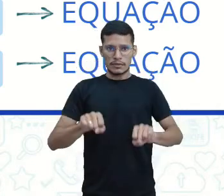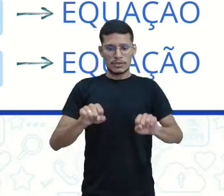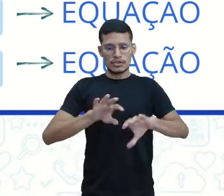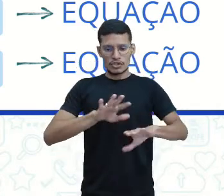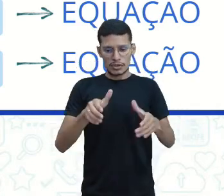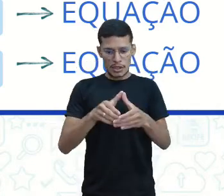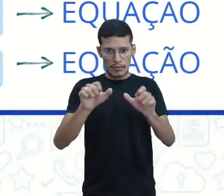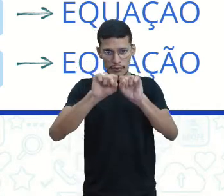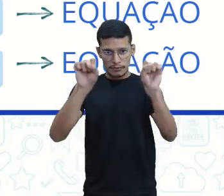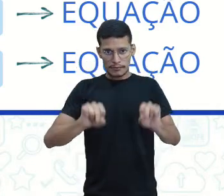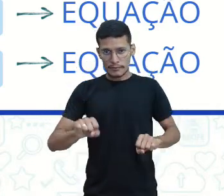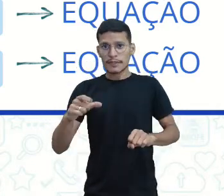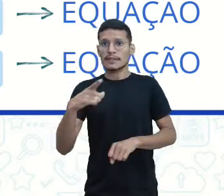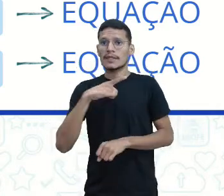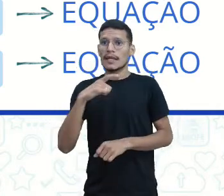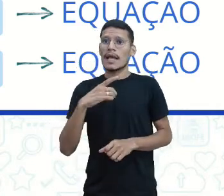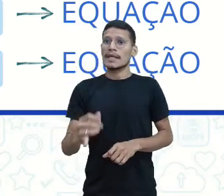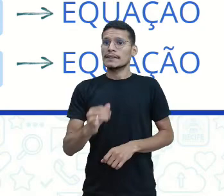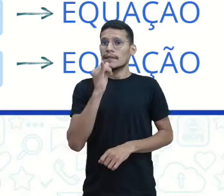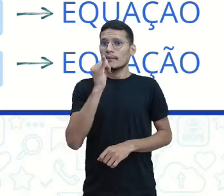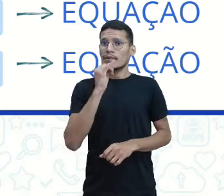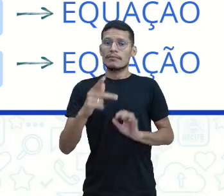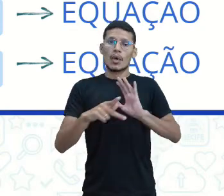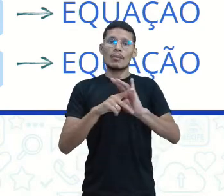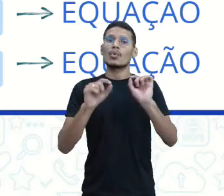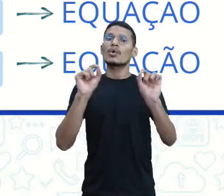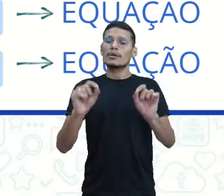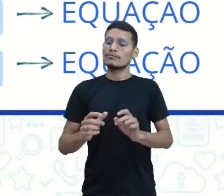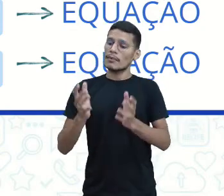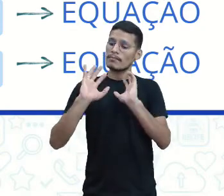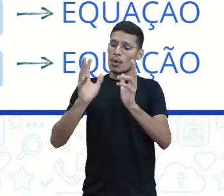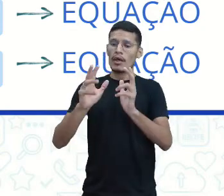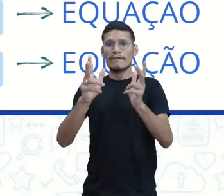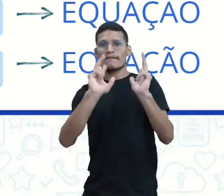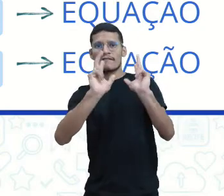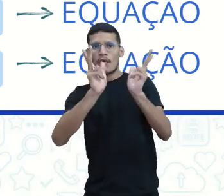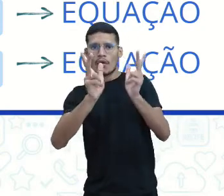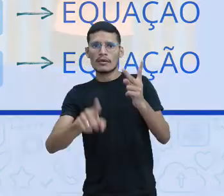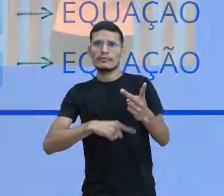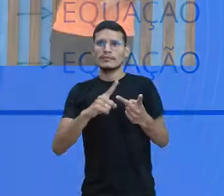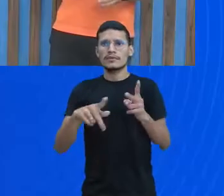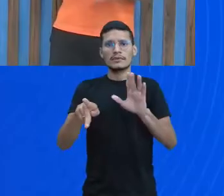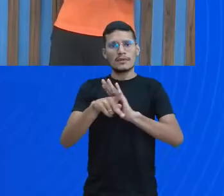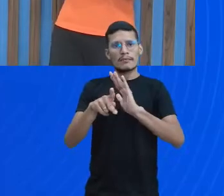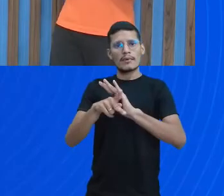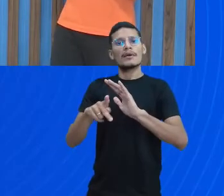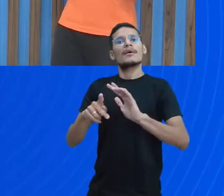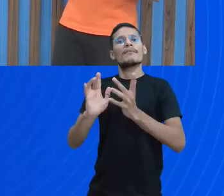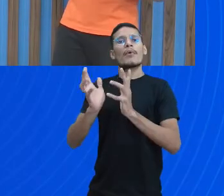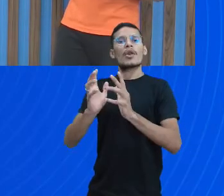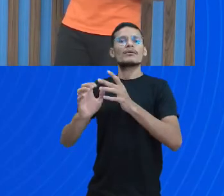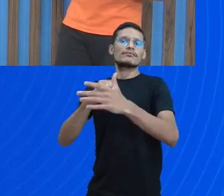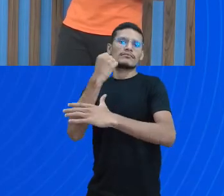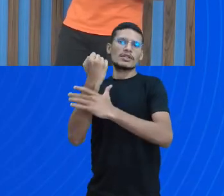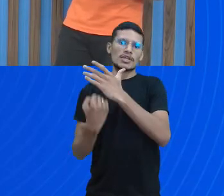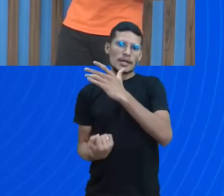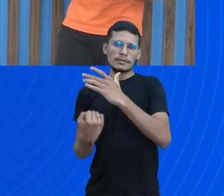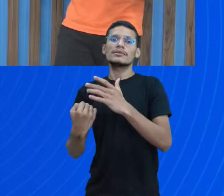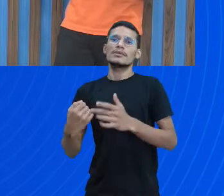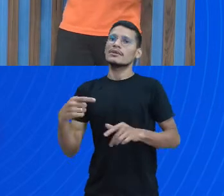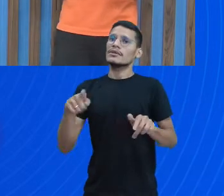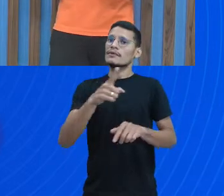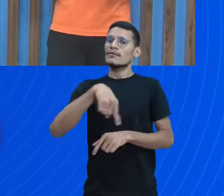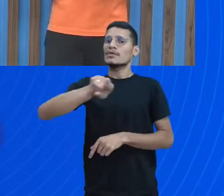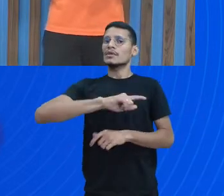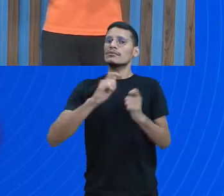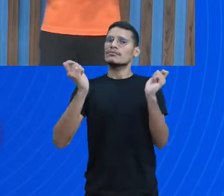que tivemos o exemplo aí da bola de vôlei e da bola de basquete, certo? E você pode acompanhar